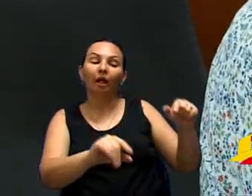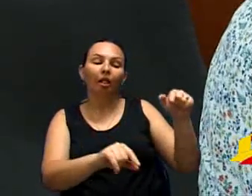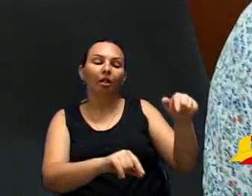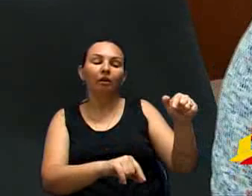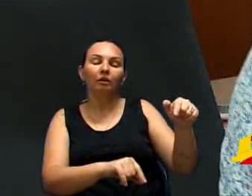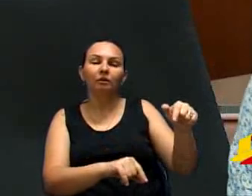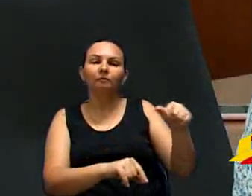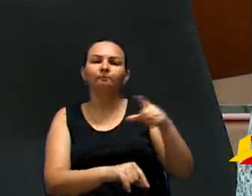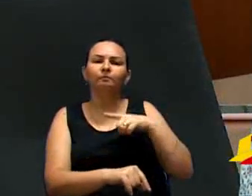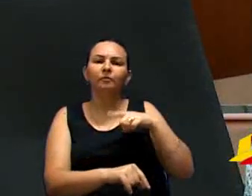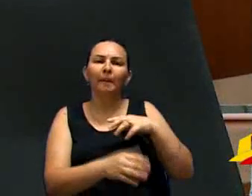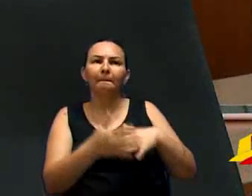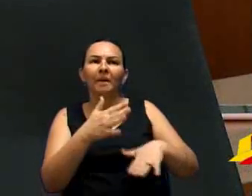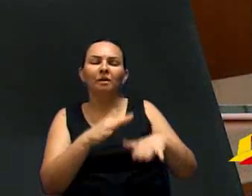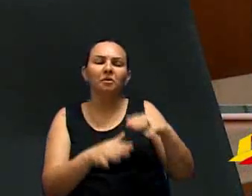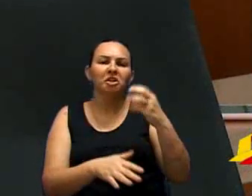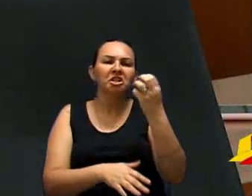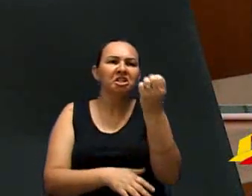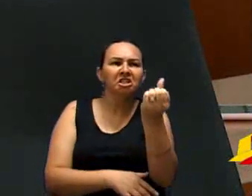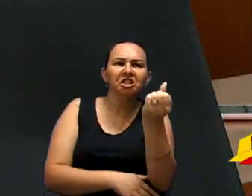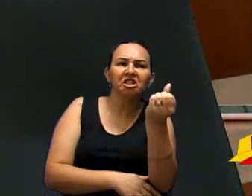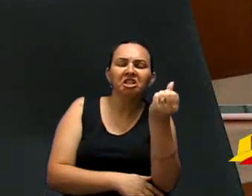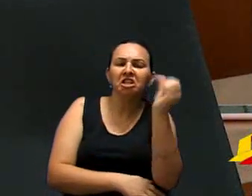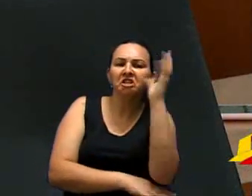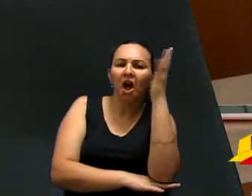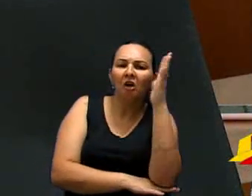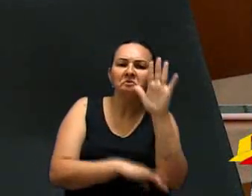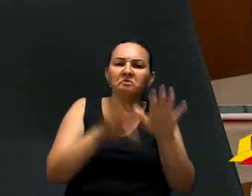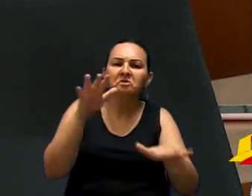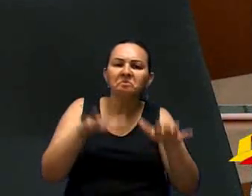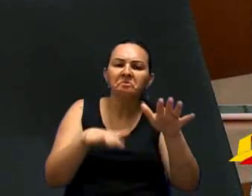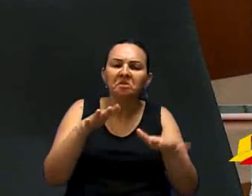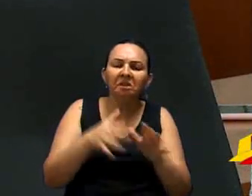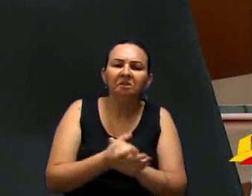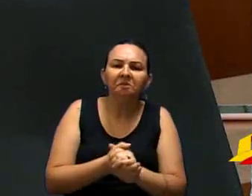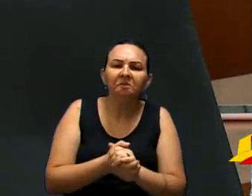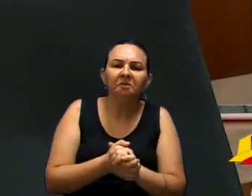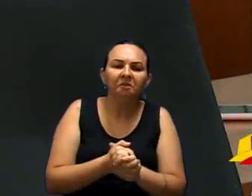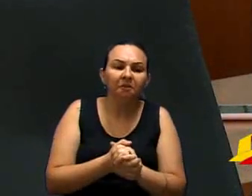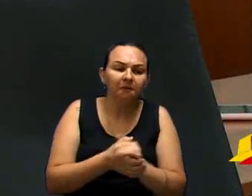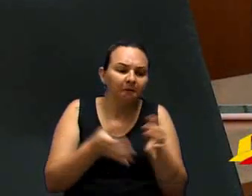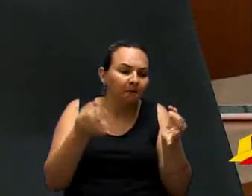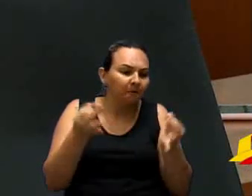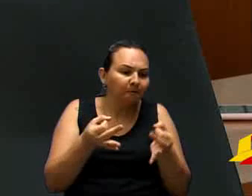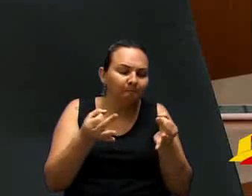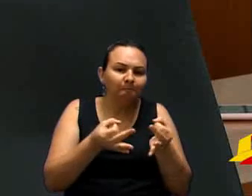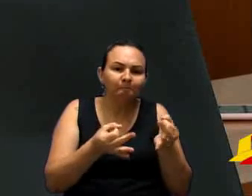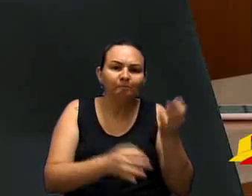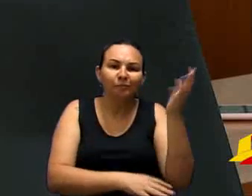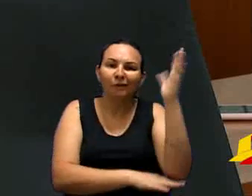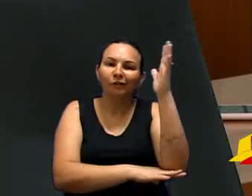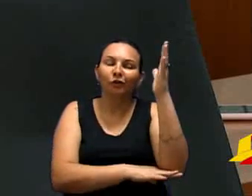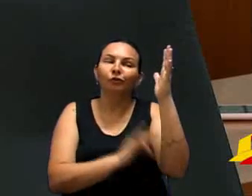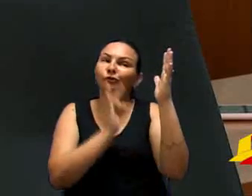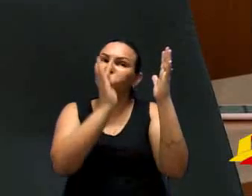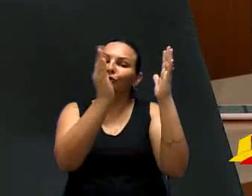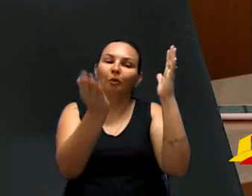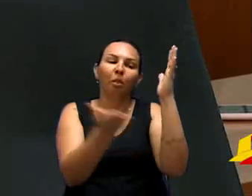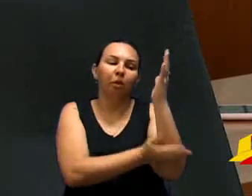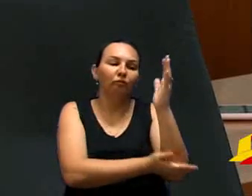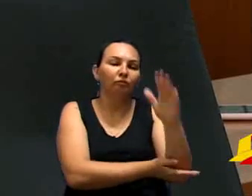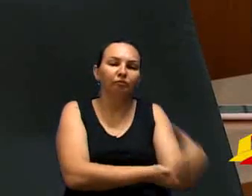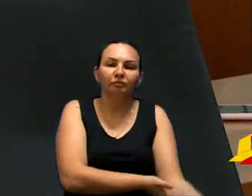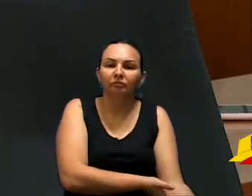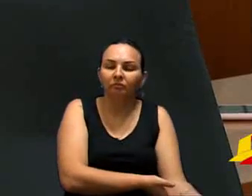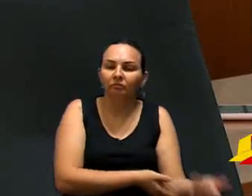conta com meia dúzia de árvores meia dúzia de árvores aqui com certeza absoluta brevemente não existiram mas este